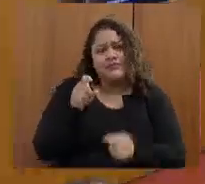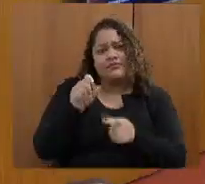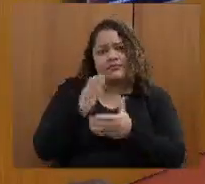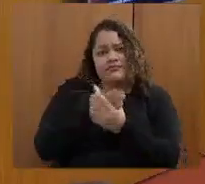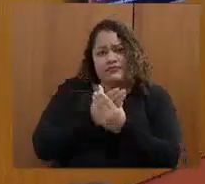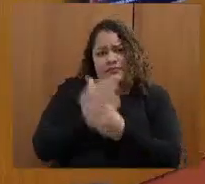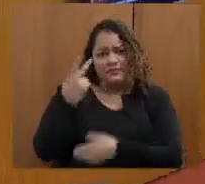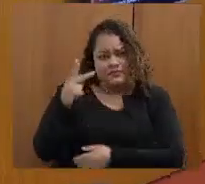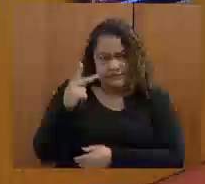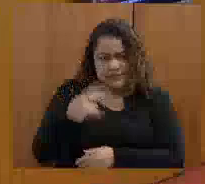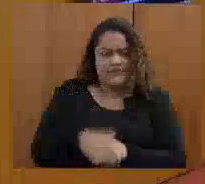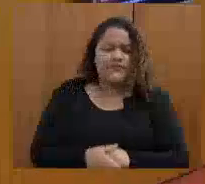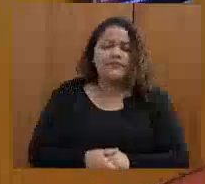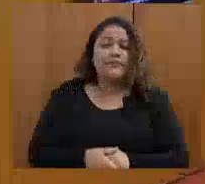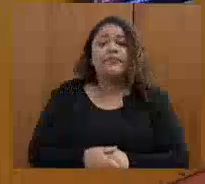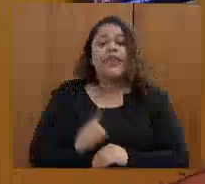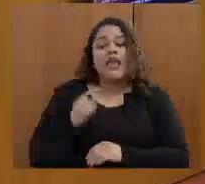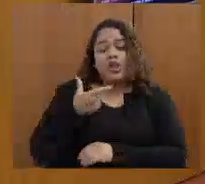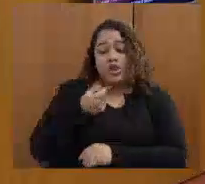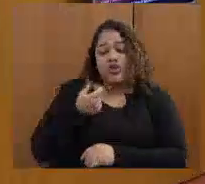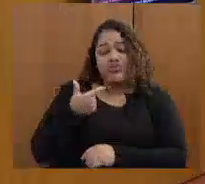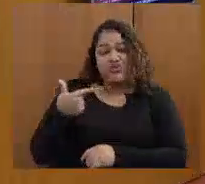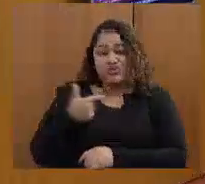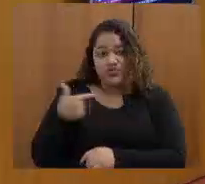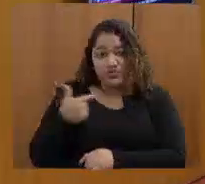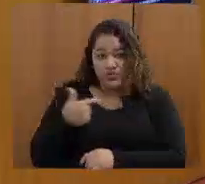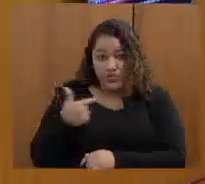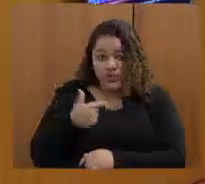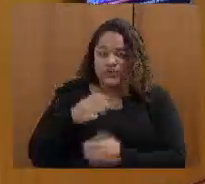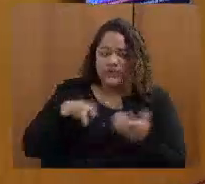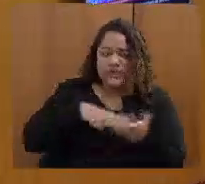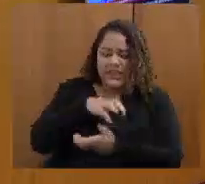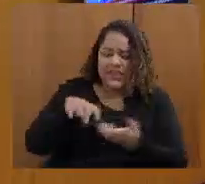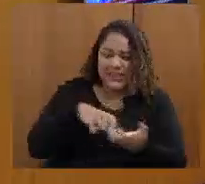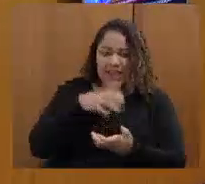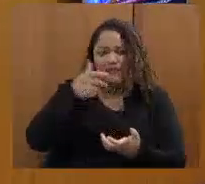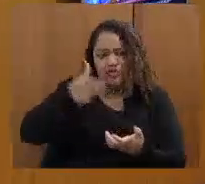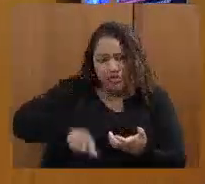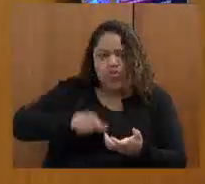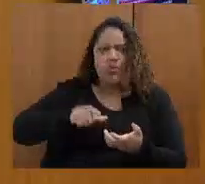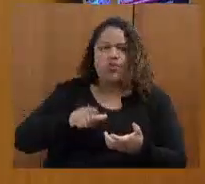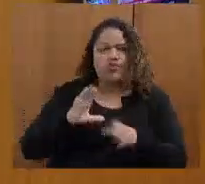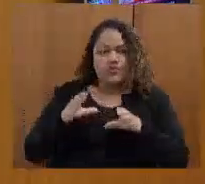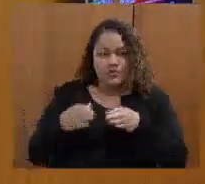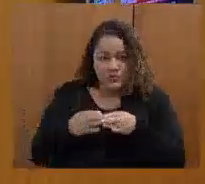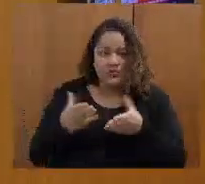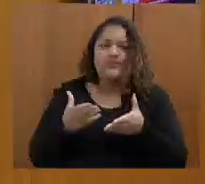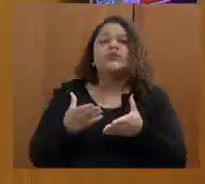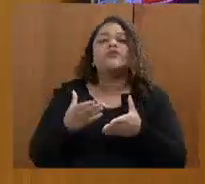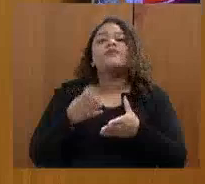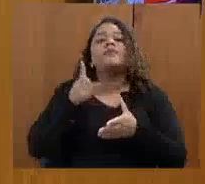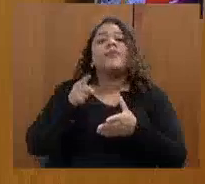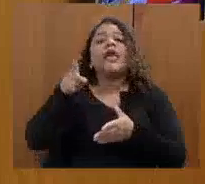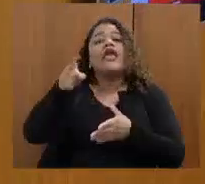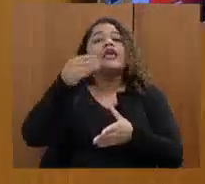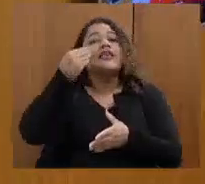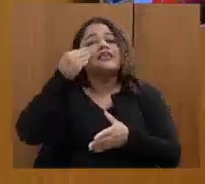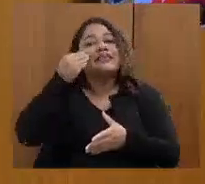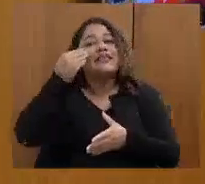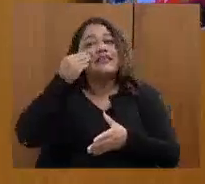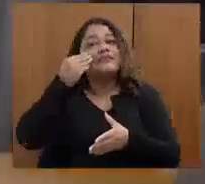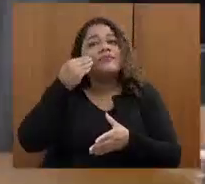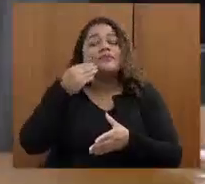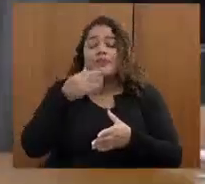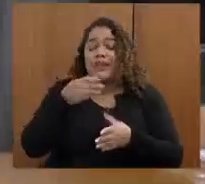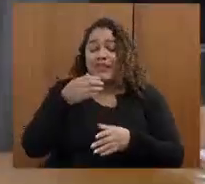depois em 2022 uma nova greve da categoria ao buscar declaração de inconstitucionalidade desculpa